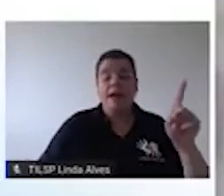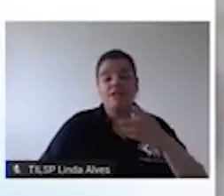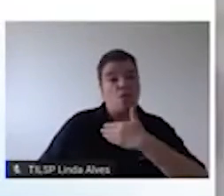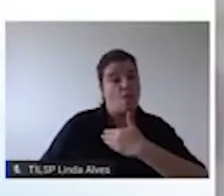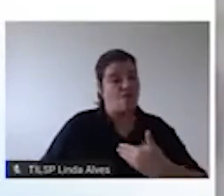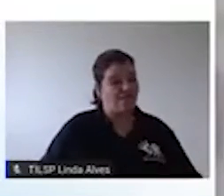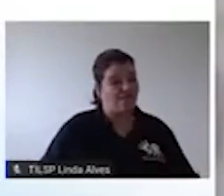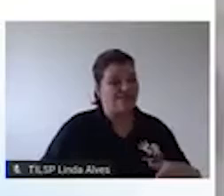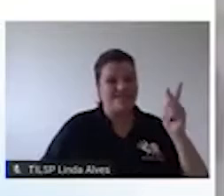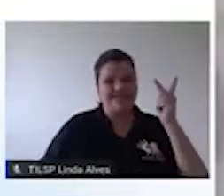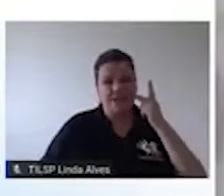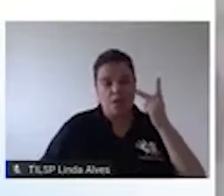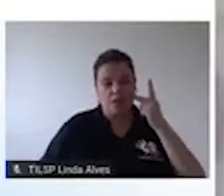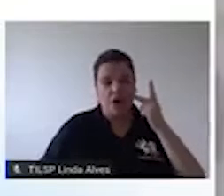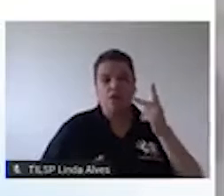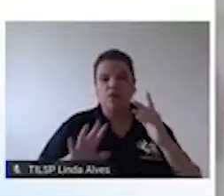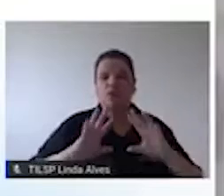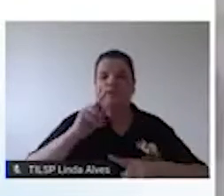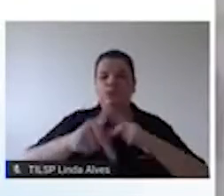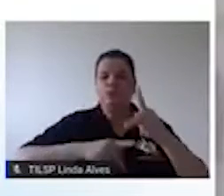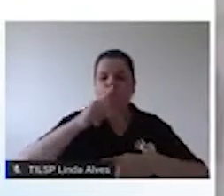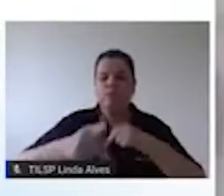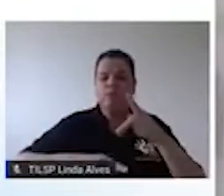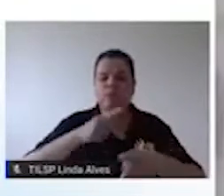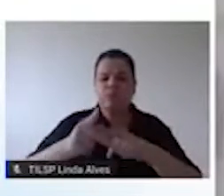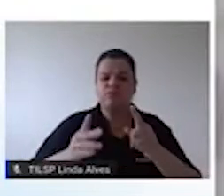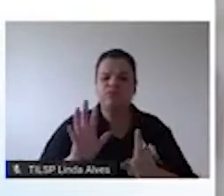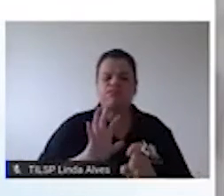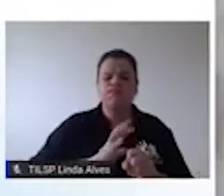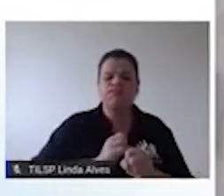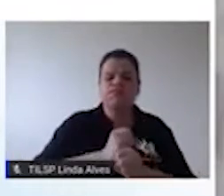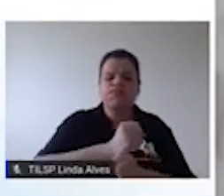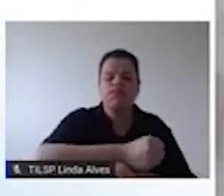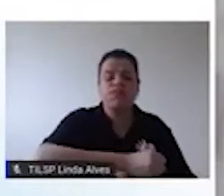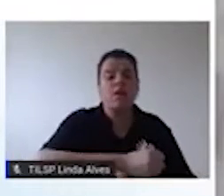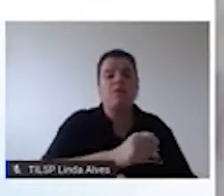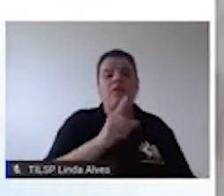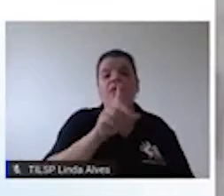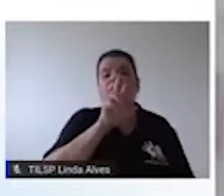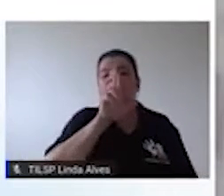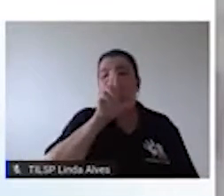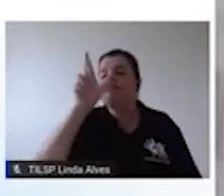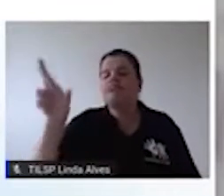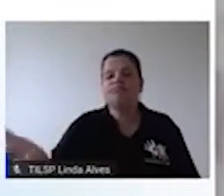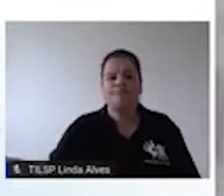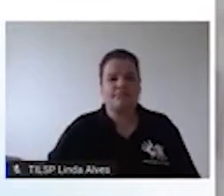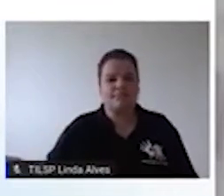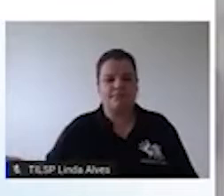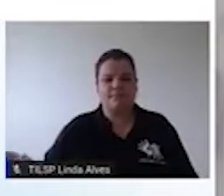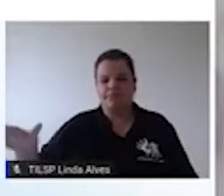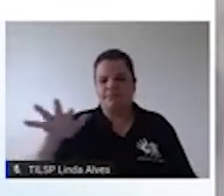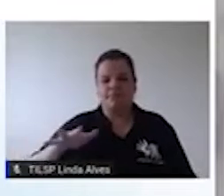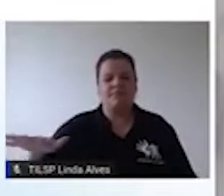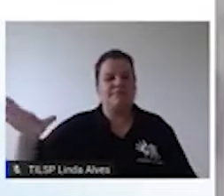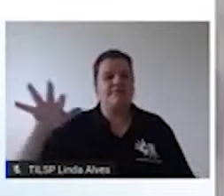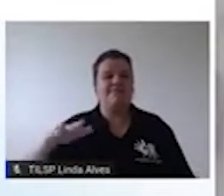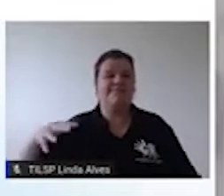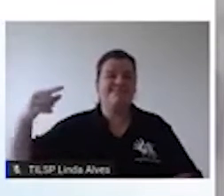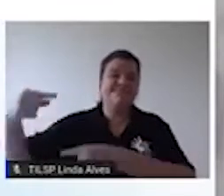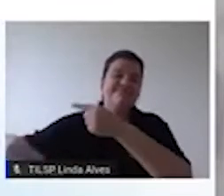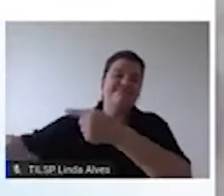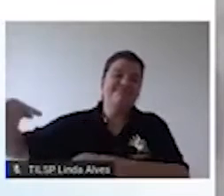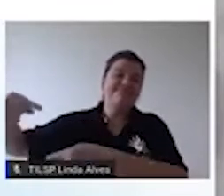Paulo, pressionado, infelizmente, do meu ponto de vista, respondeu também numa clave